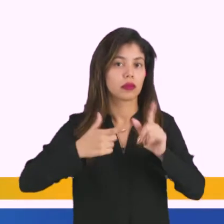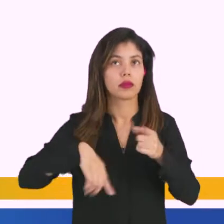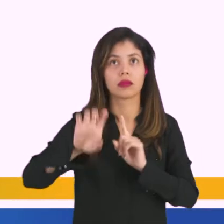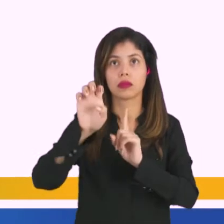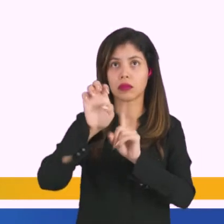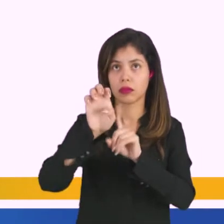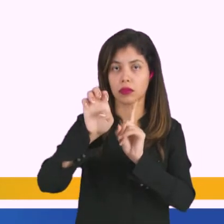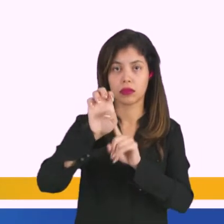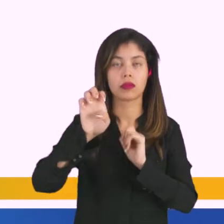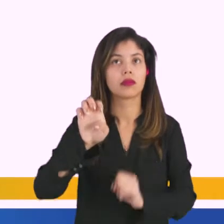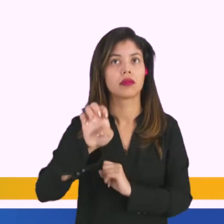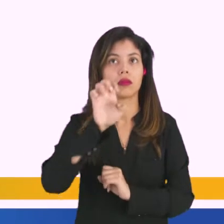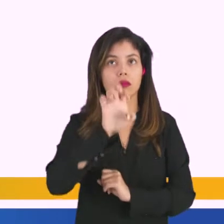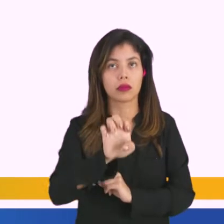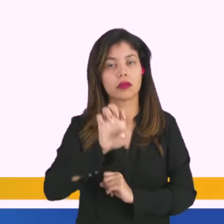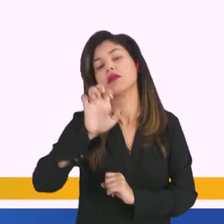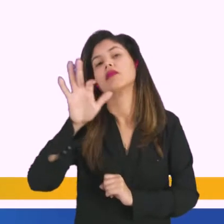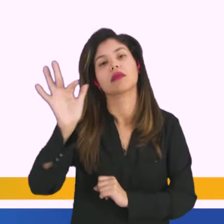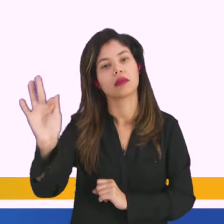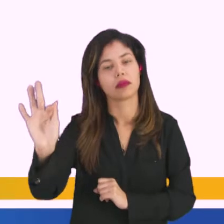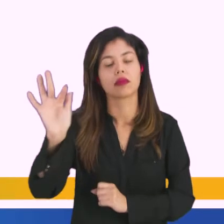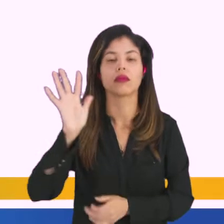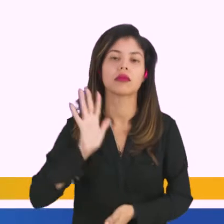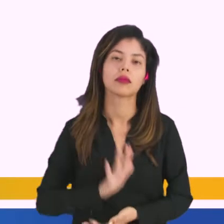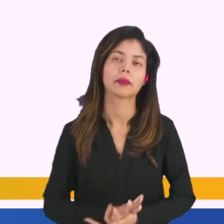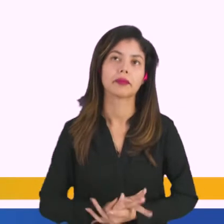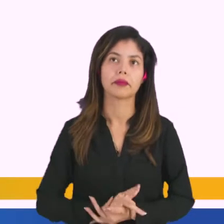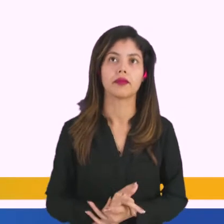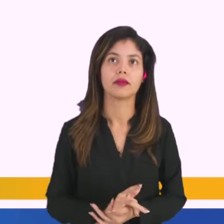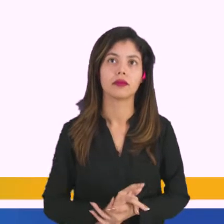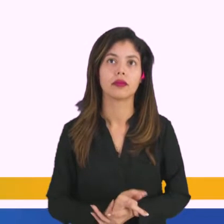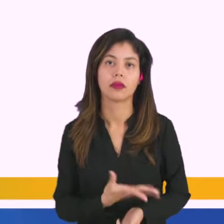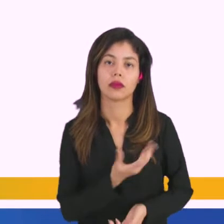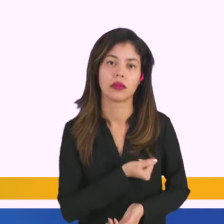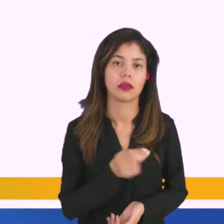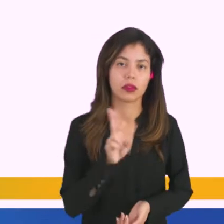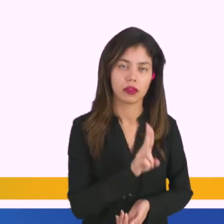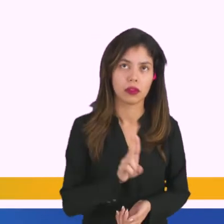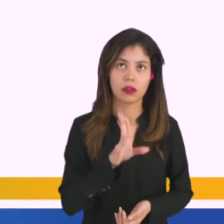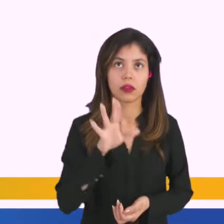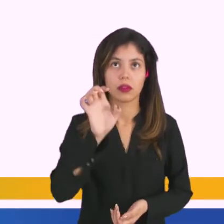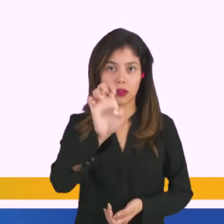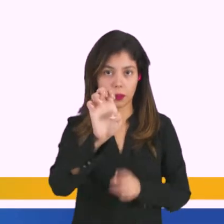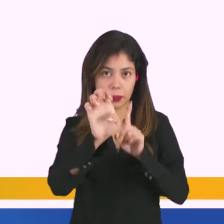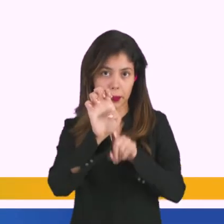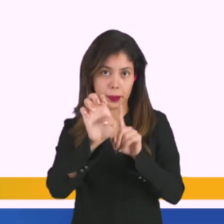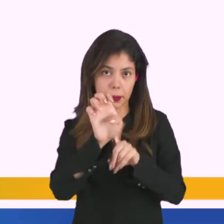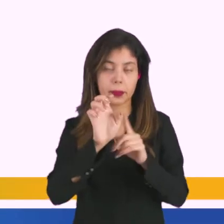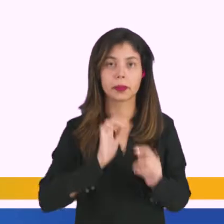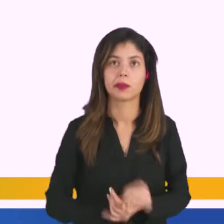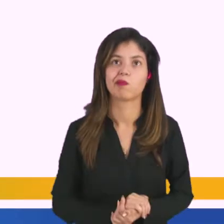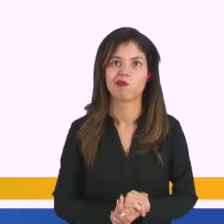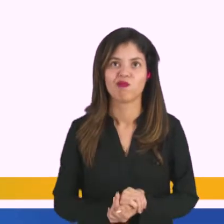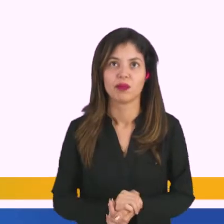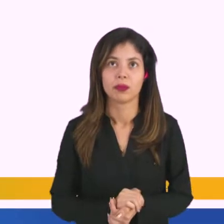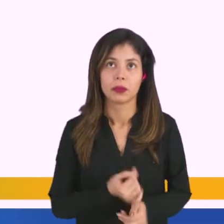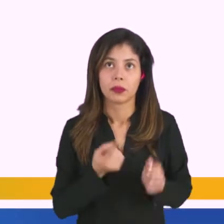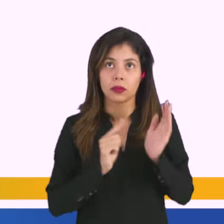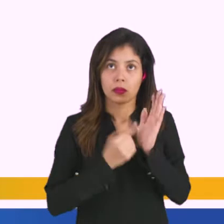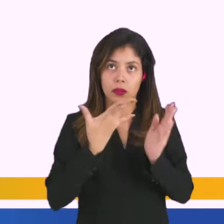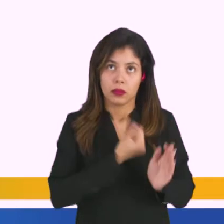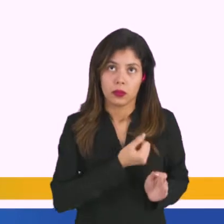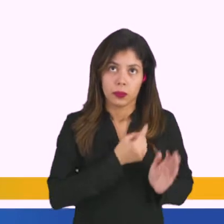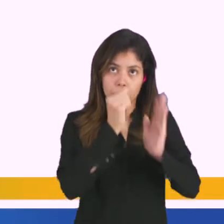letrinha E, que representa evento favorável. Vamos usar essa letrinha maiúscula. O número de